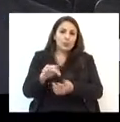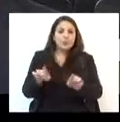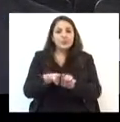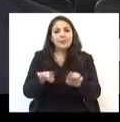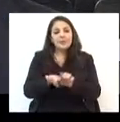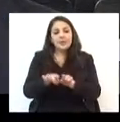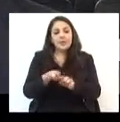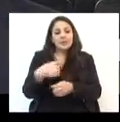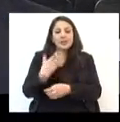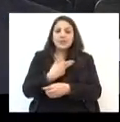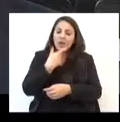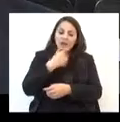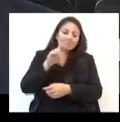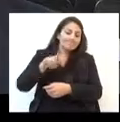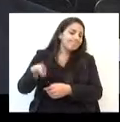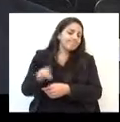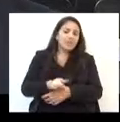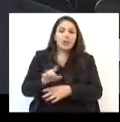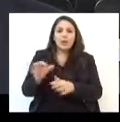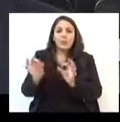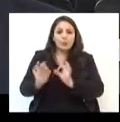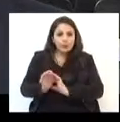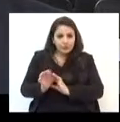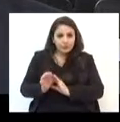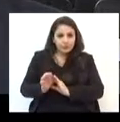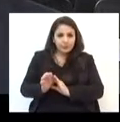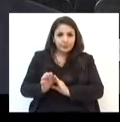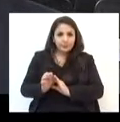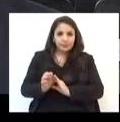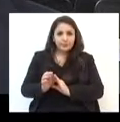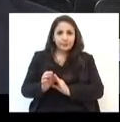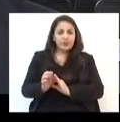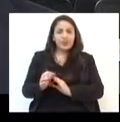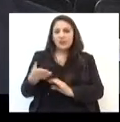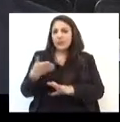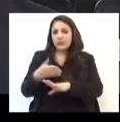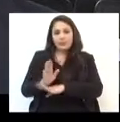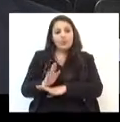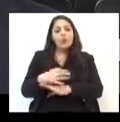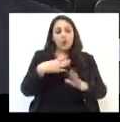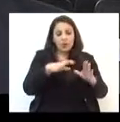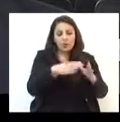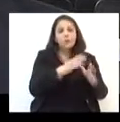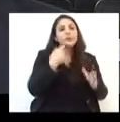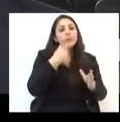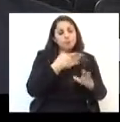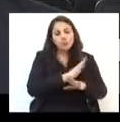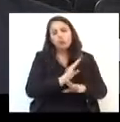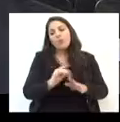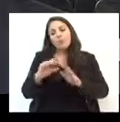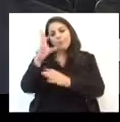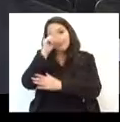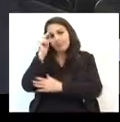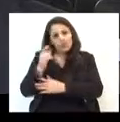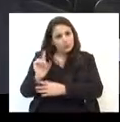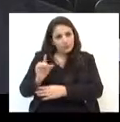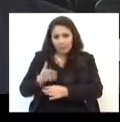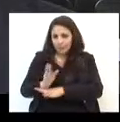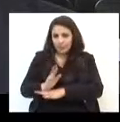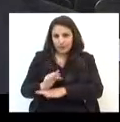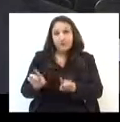Nesse sentido, eles vetaram nosso projeto e então foi aprovado o veto do prefeito e a gente está encaminhando